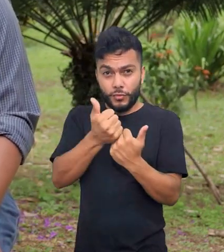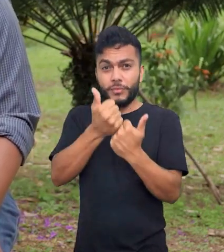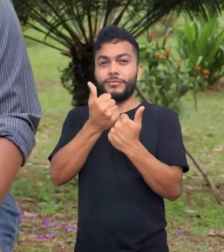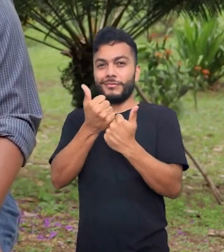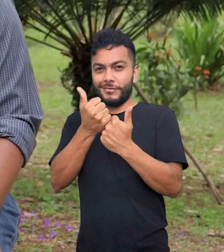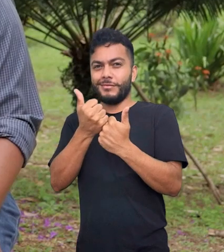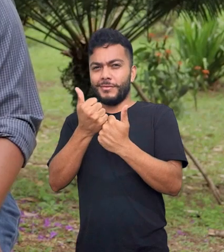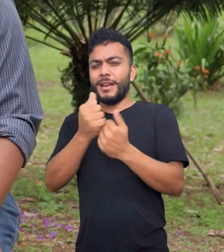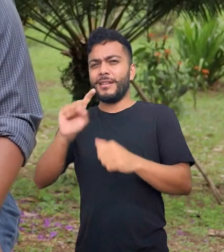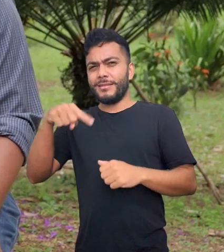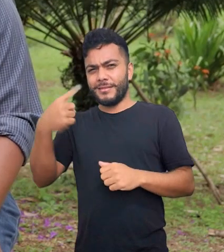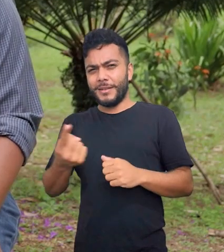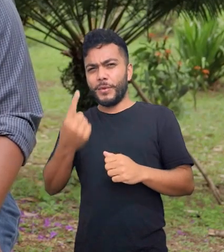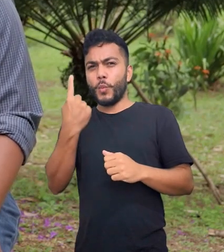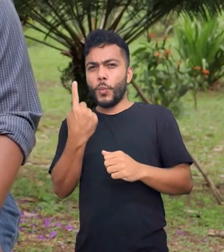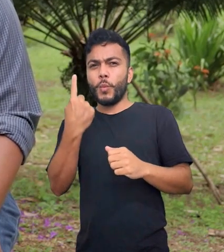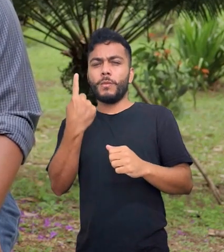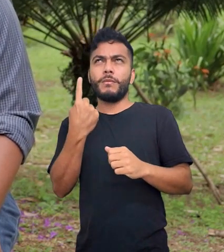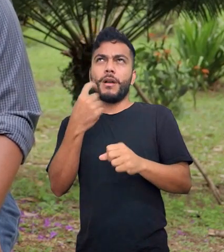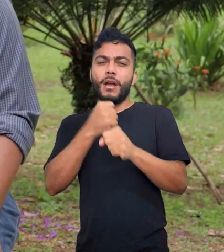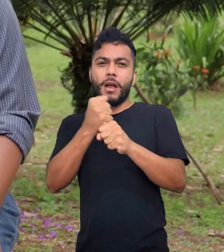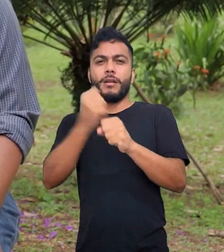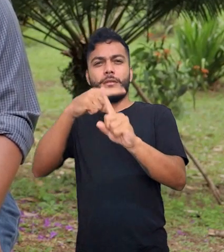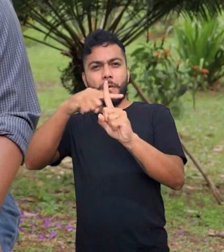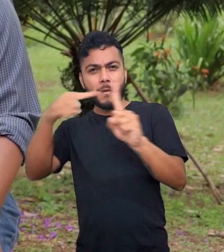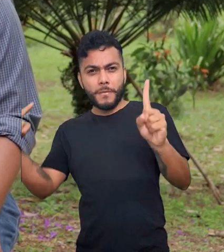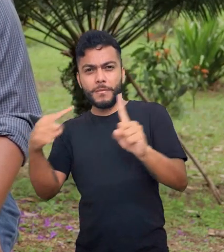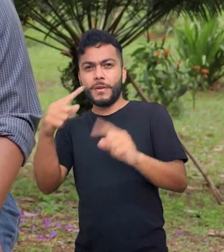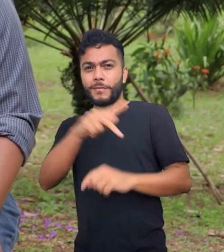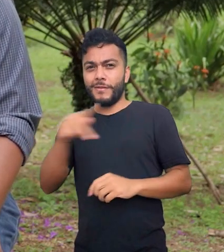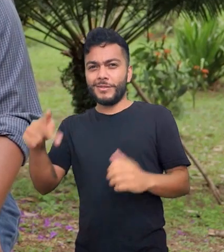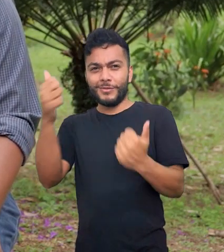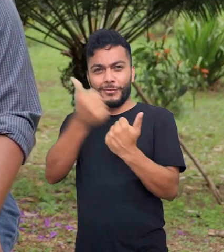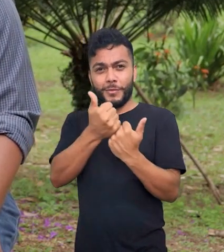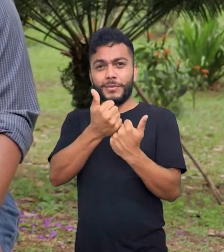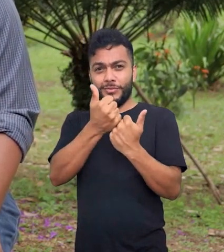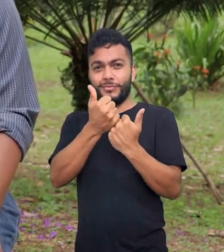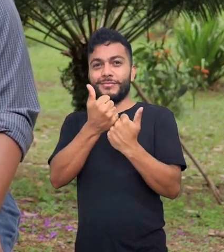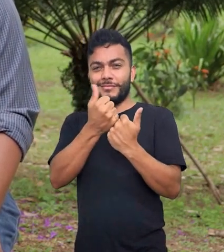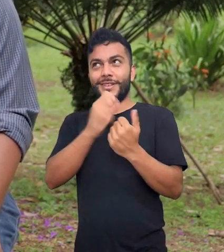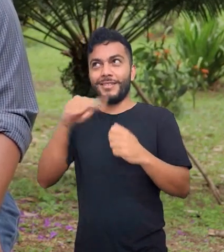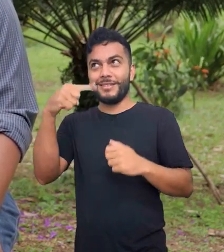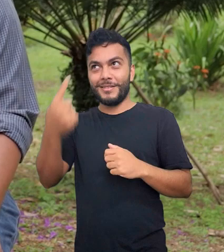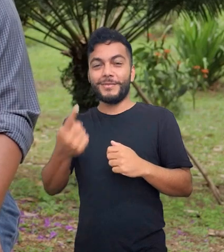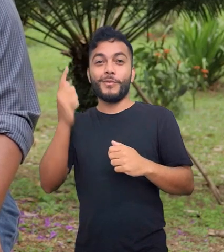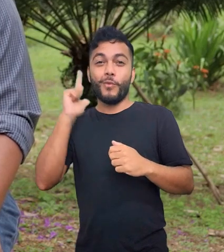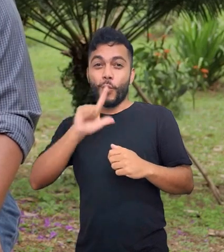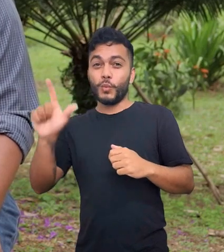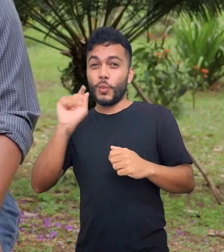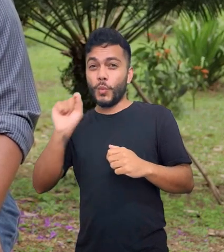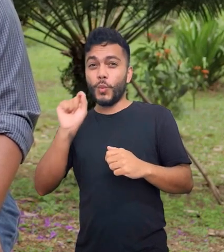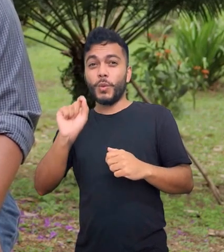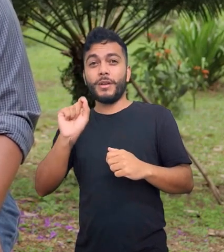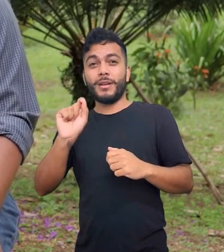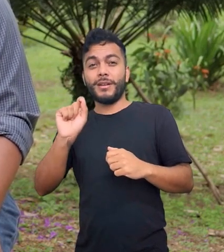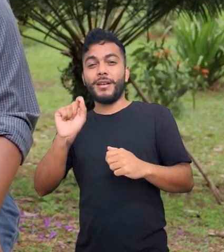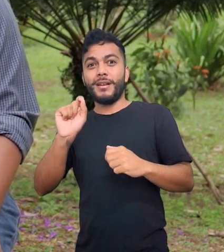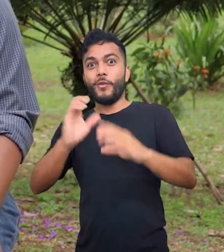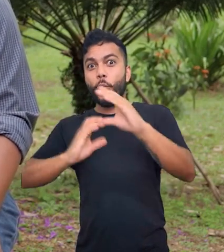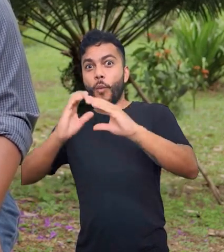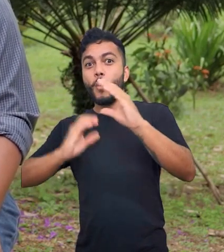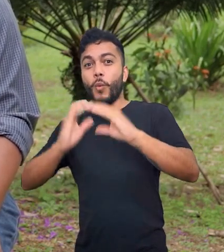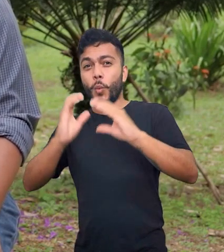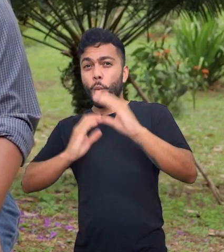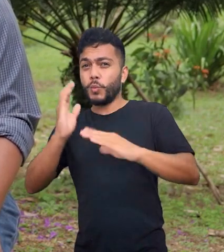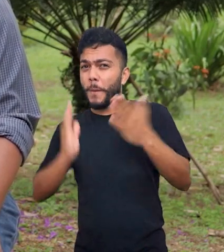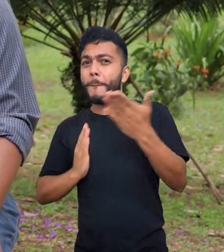mim, né, que é a docência no ensino superior como efetivo. Esse sonho ele foi se construindo, né? No início a gente não tinha nem